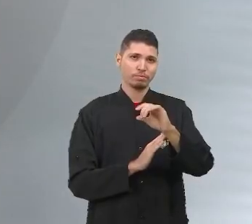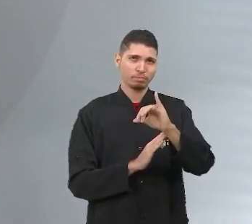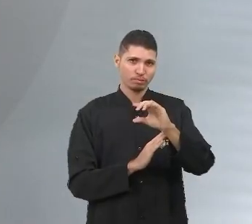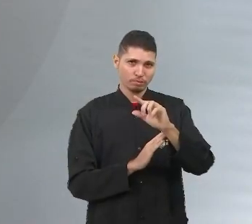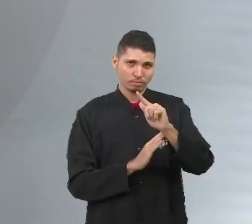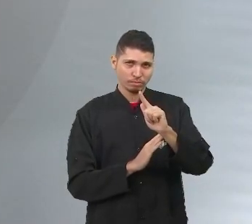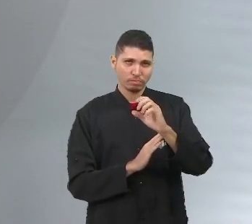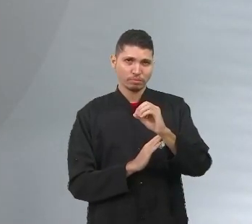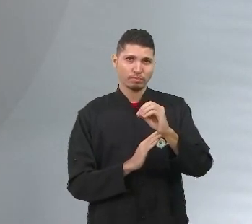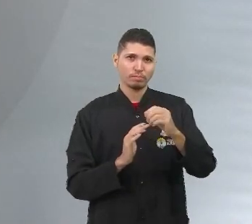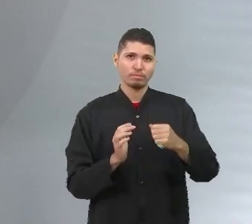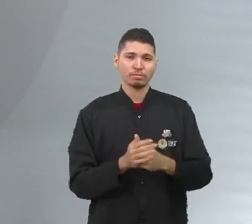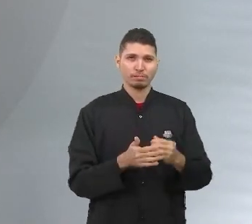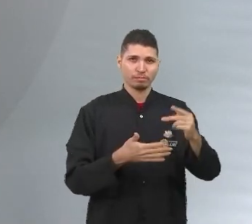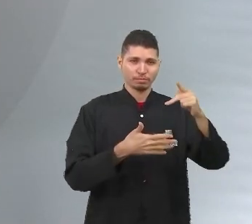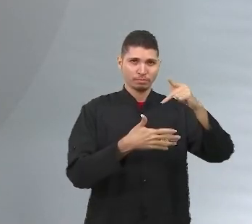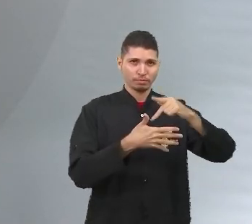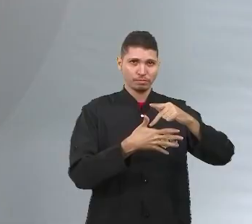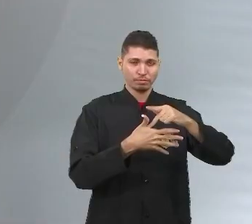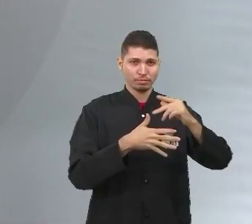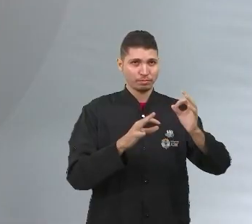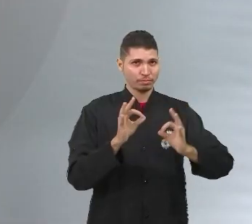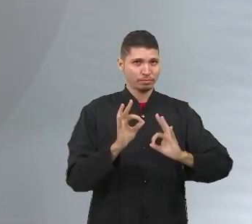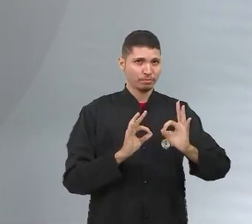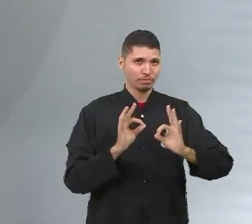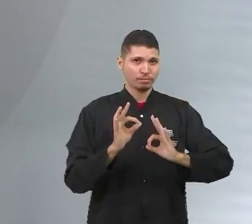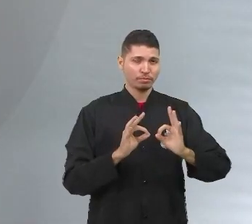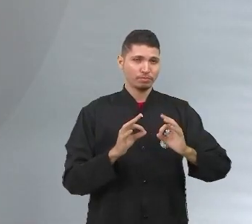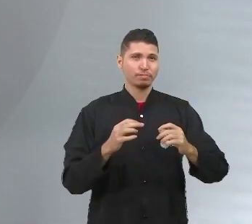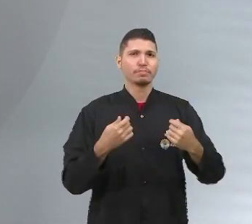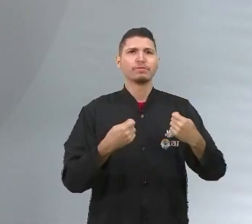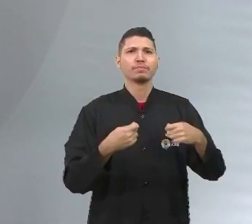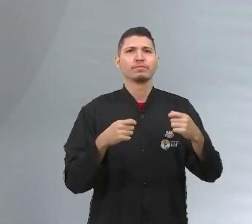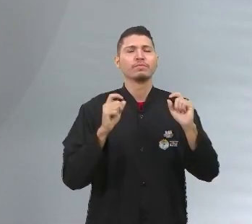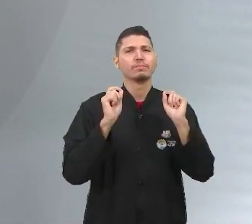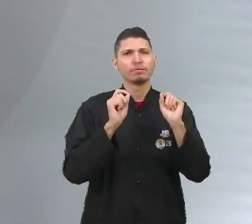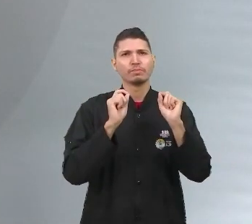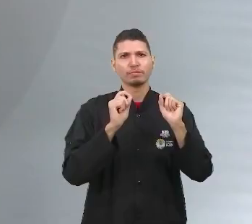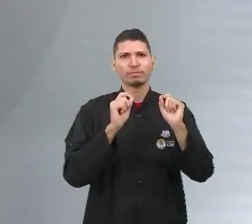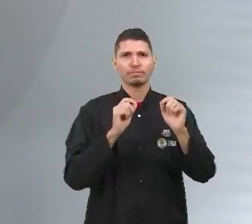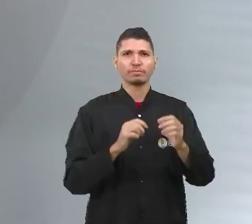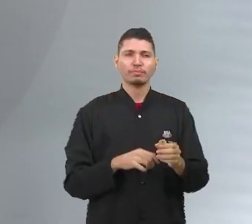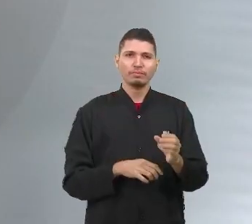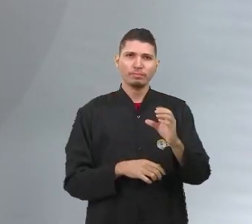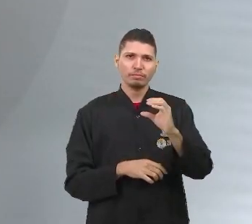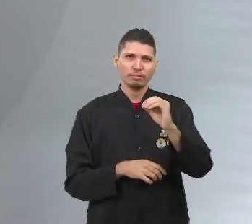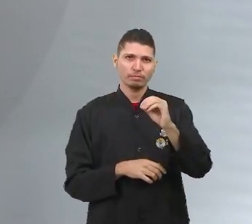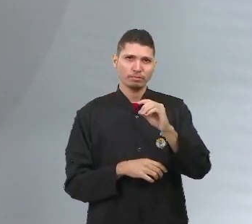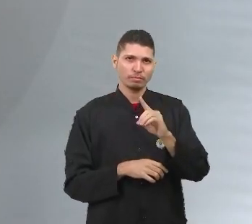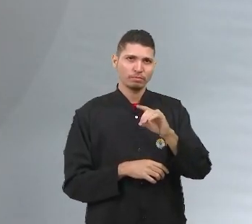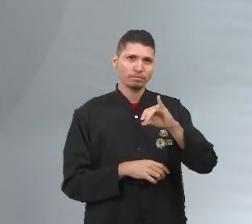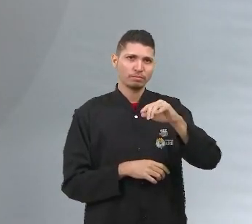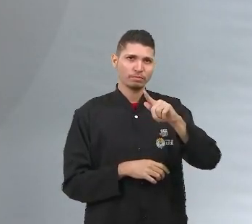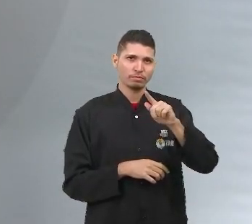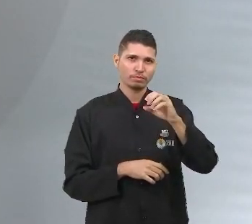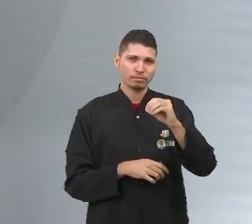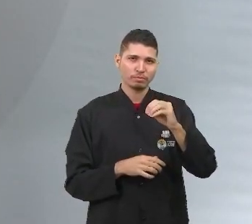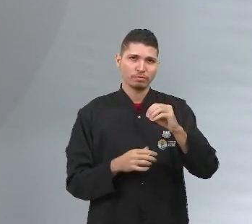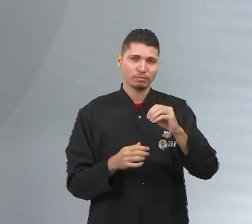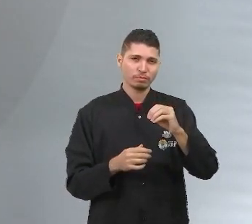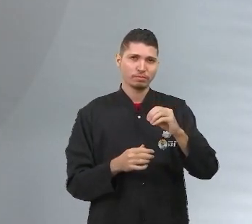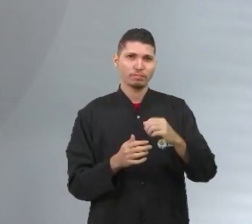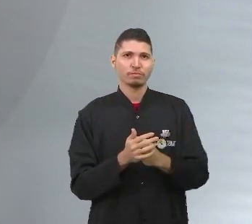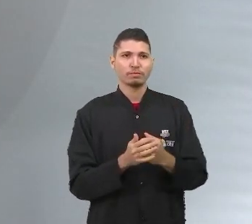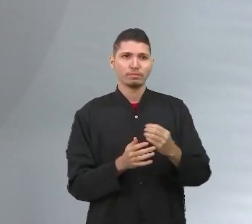proteínas, nós temos o códon de iniciação e nós temos 3 códons